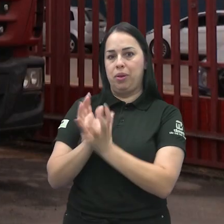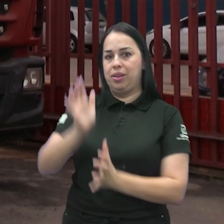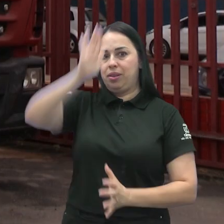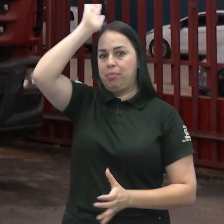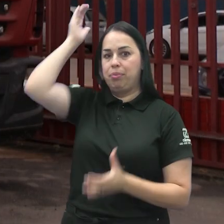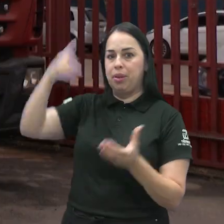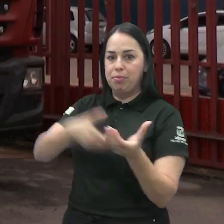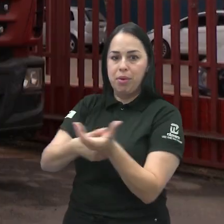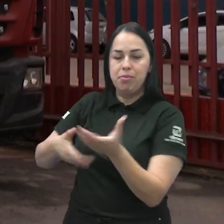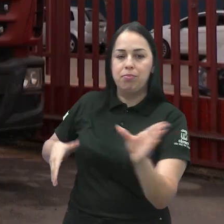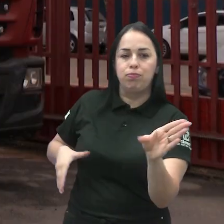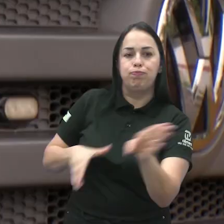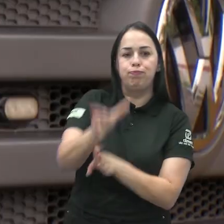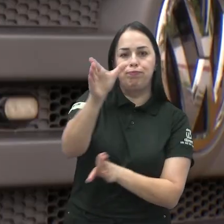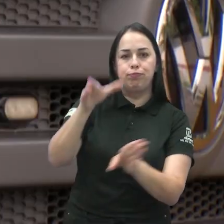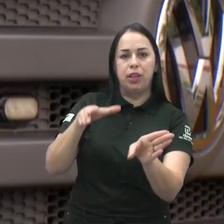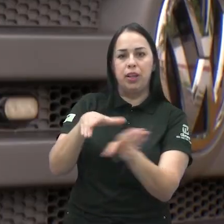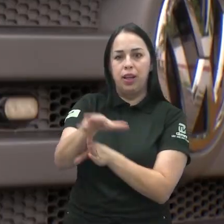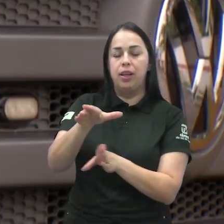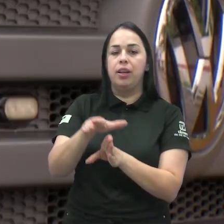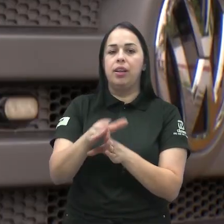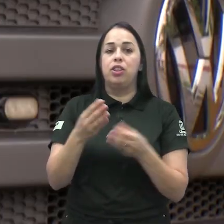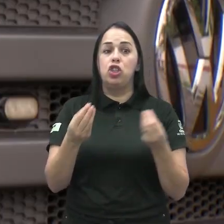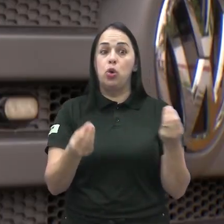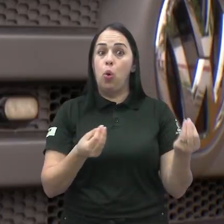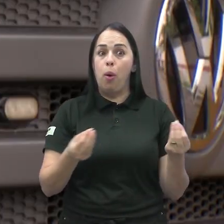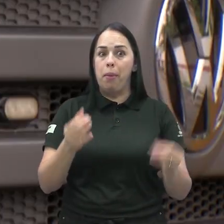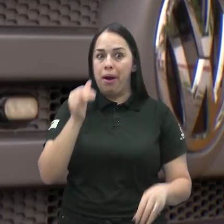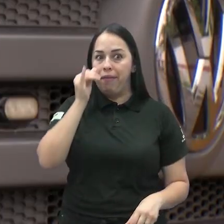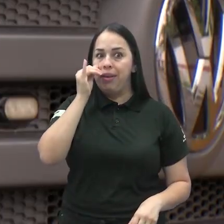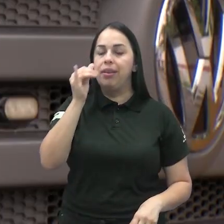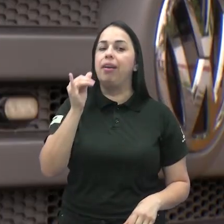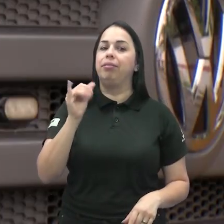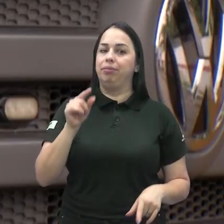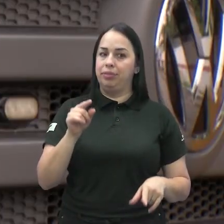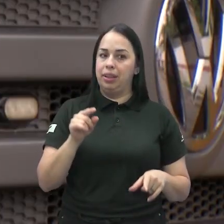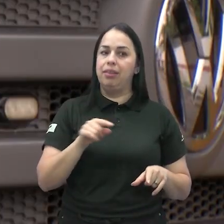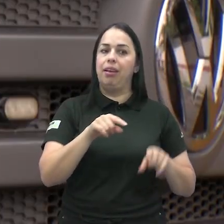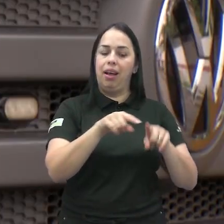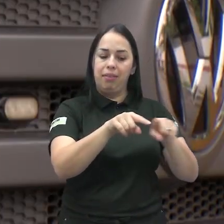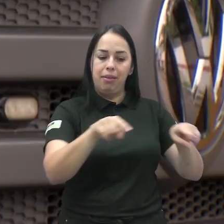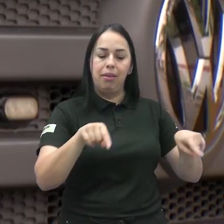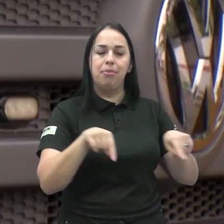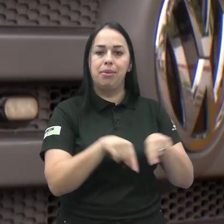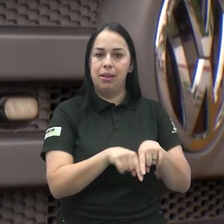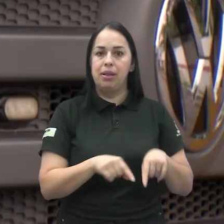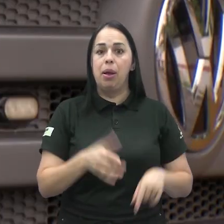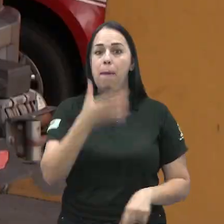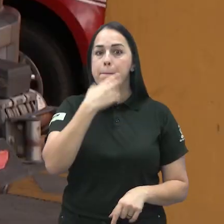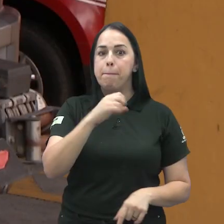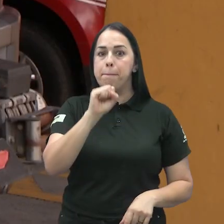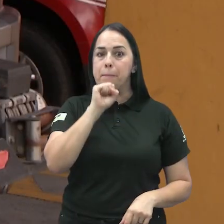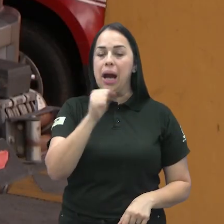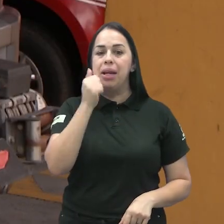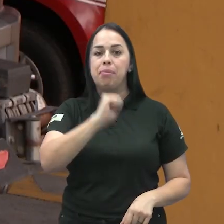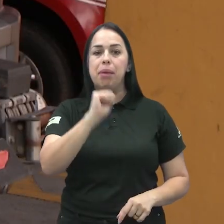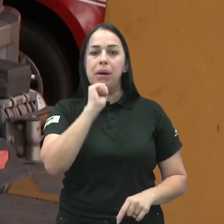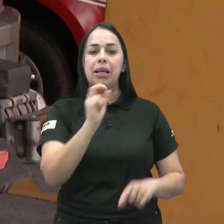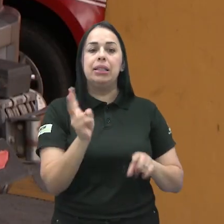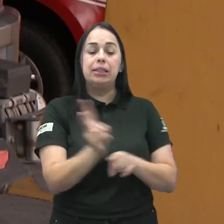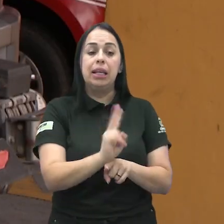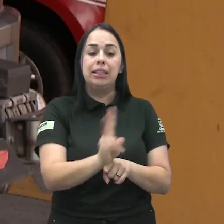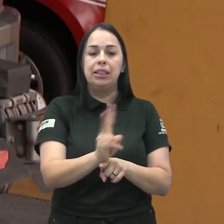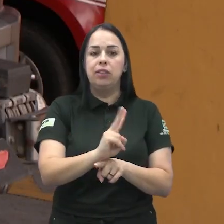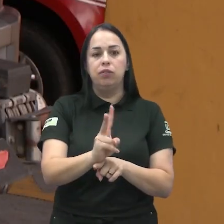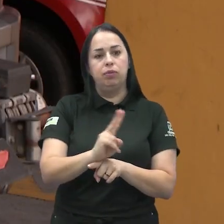o Corpo de Bombeiros reforça a prevenção como a principal aliada dentro e fora das piscinas. Dos pais, a